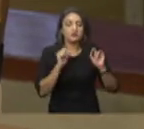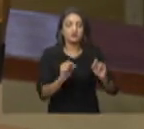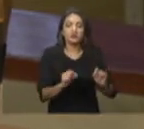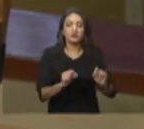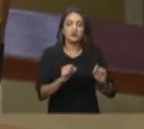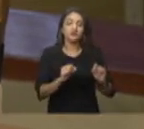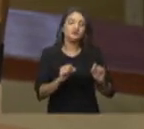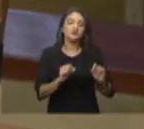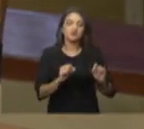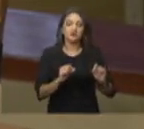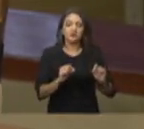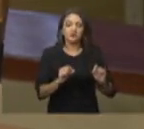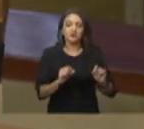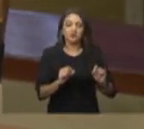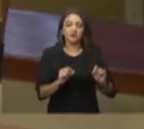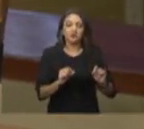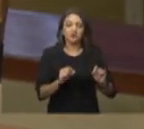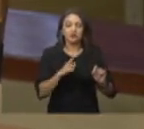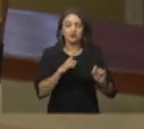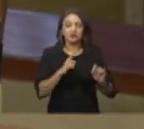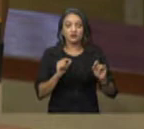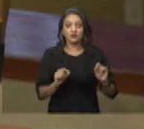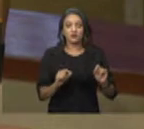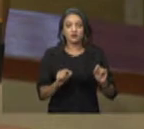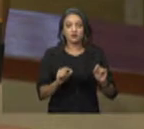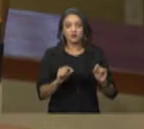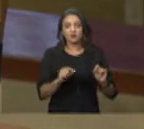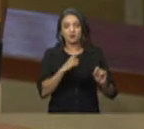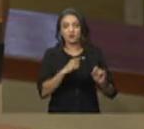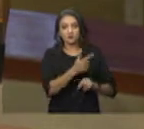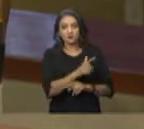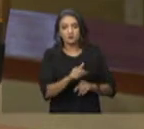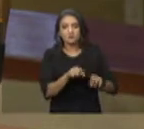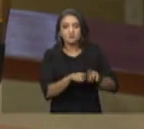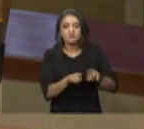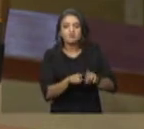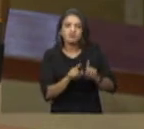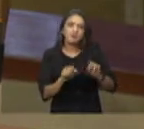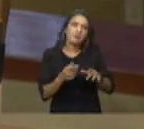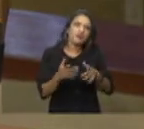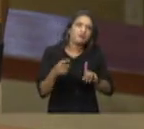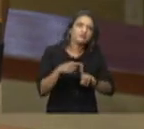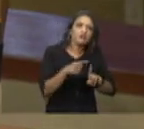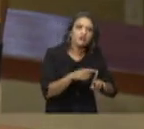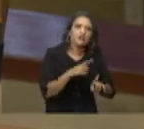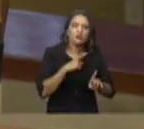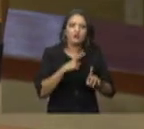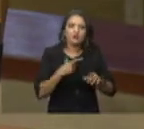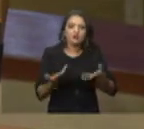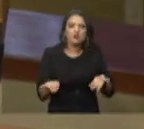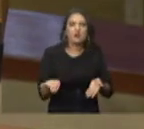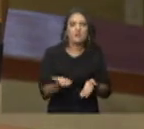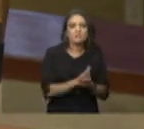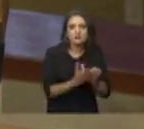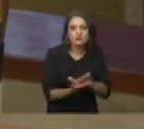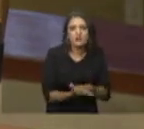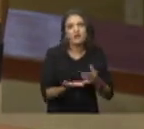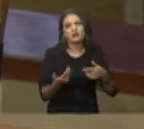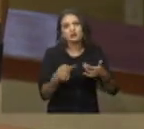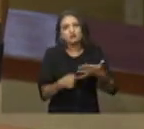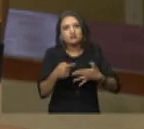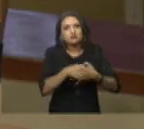a nossa parte do Gilmar agora lembrou vários casos de nós terminamos a implementação de política pública